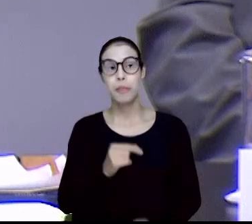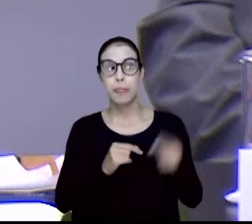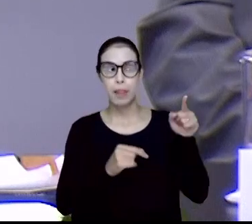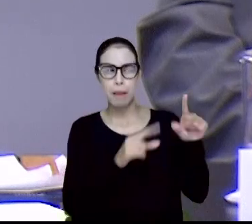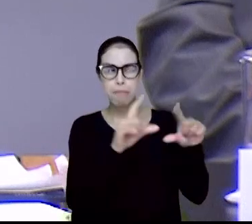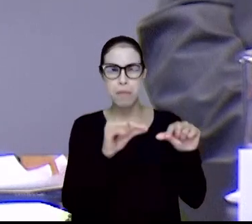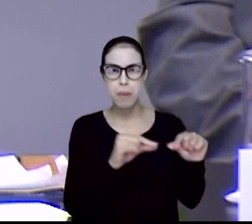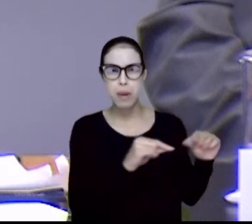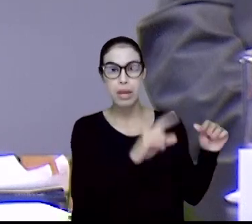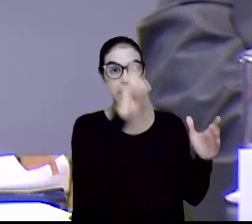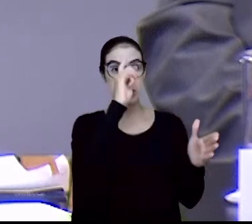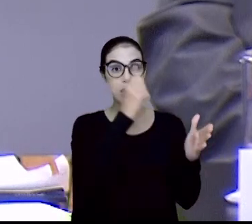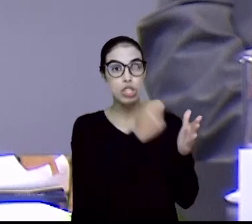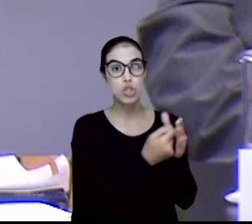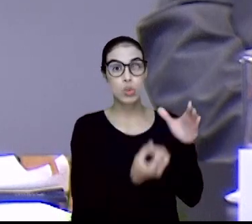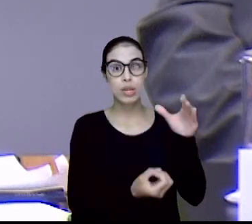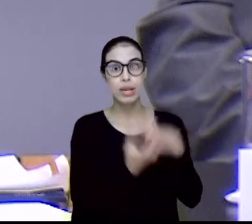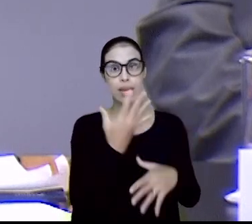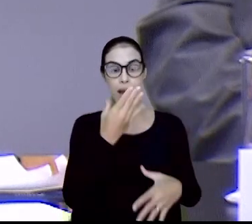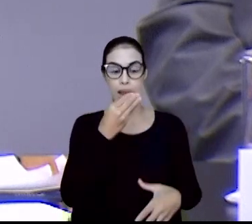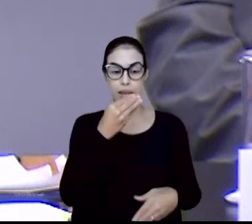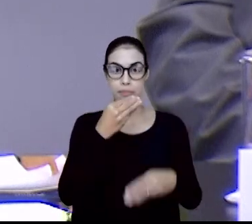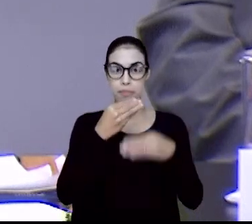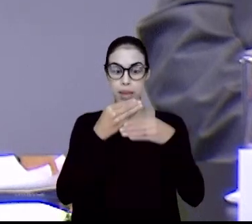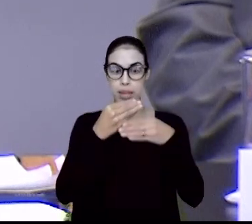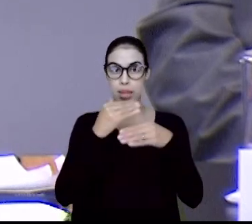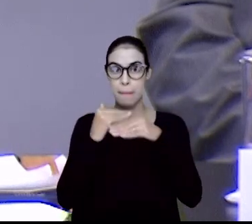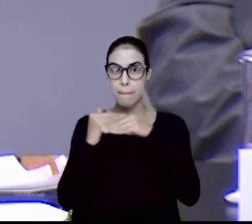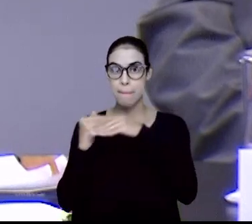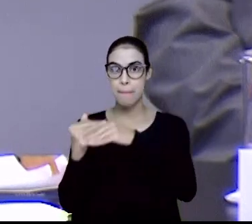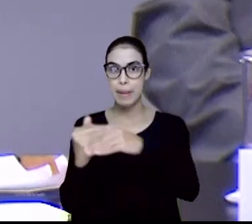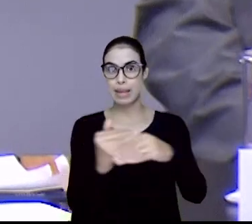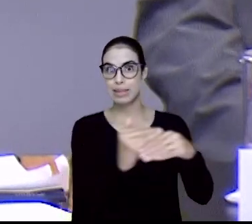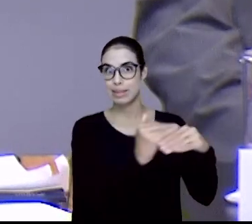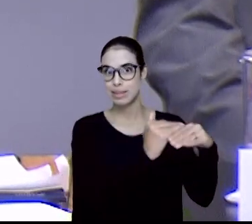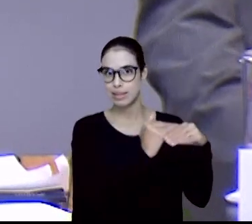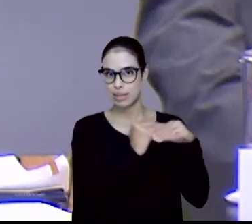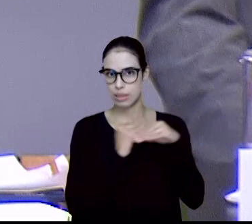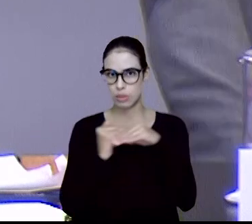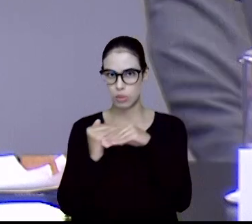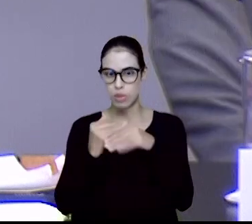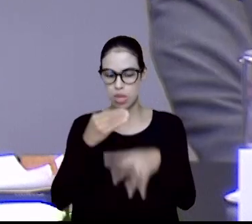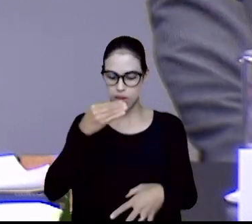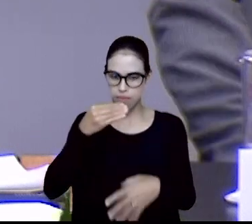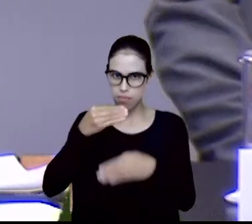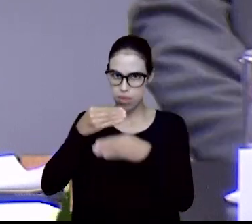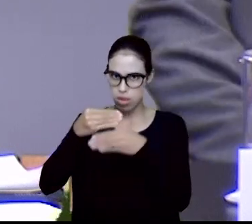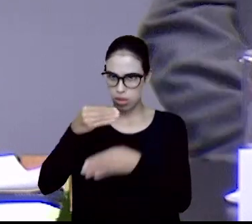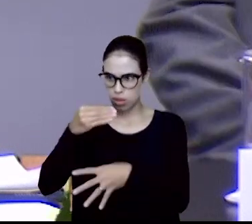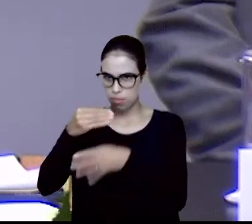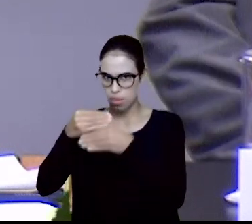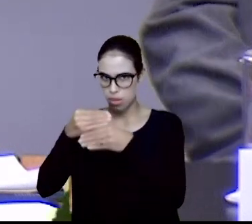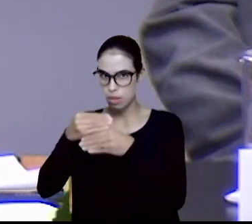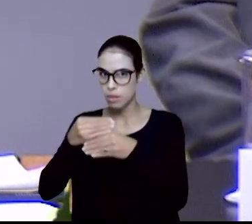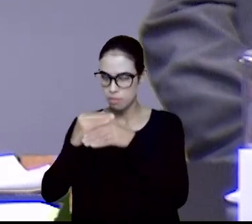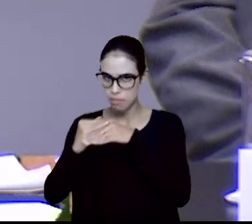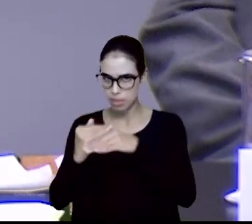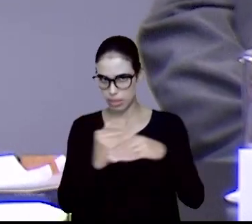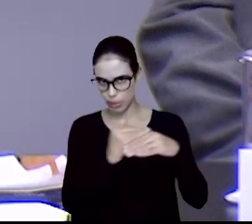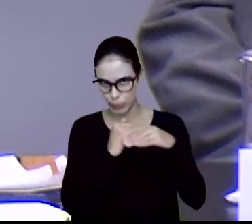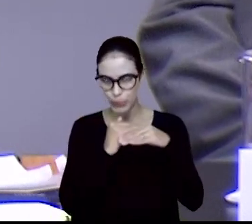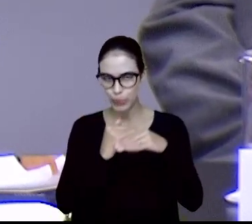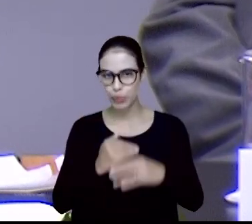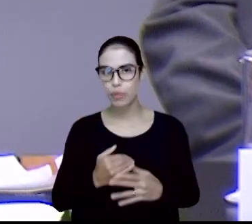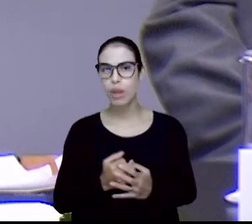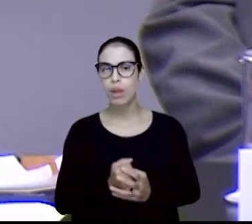de uma ementa padrão, um padrão geral de ementas. Eu circulei essa ideia